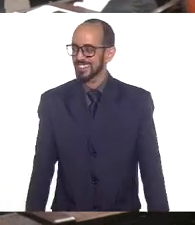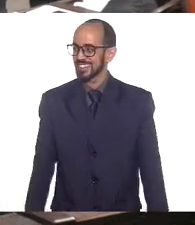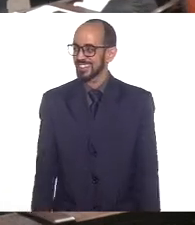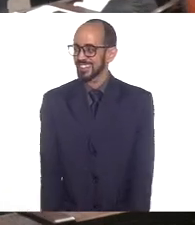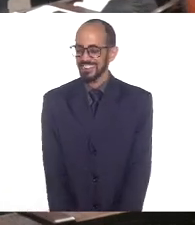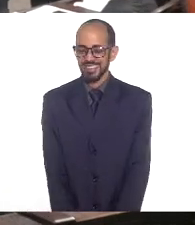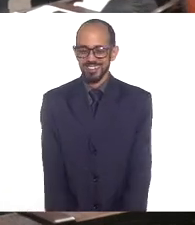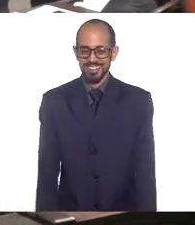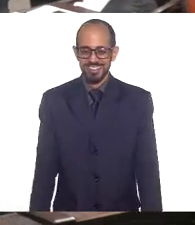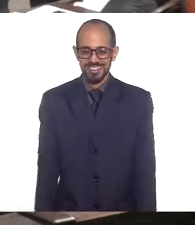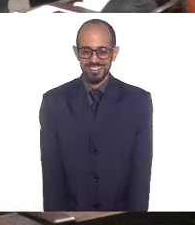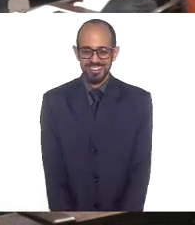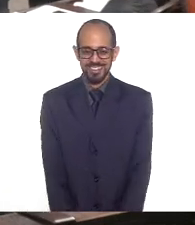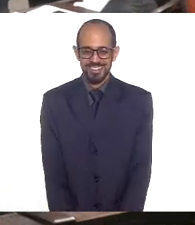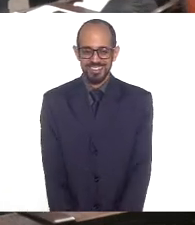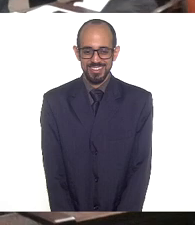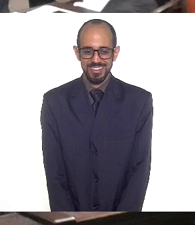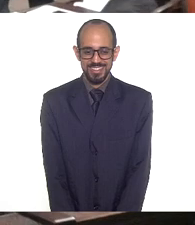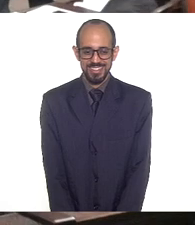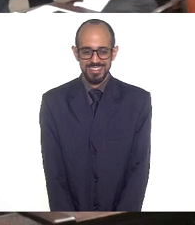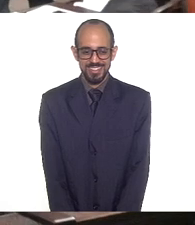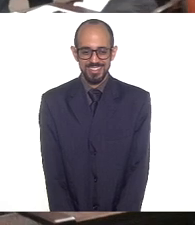E aí